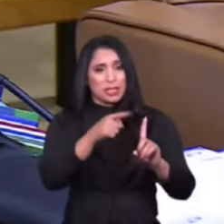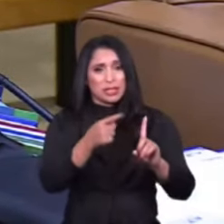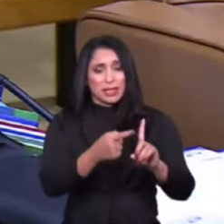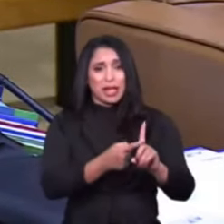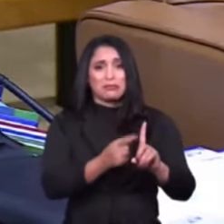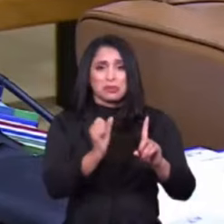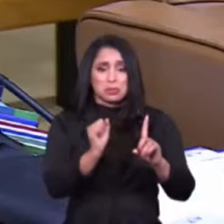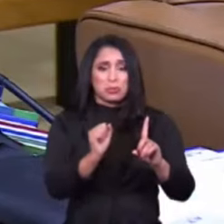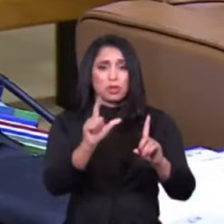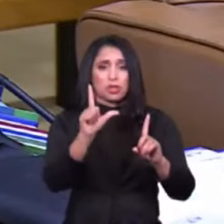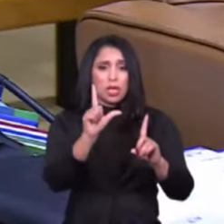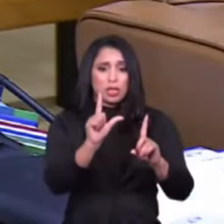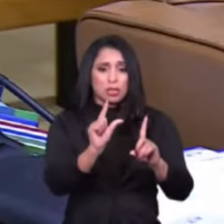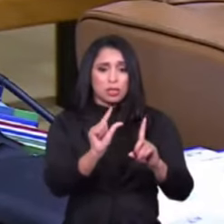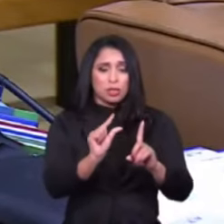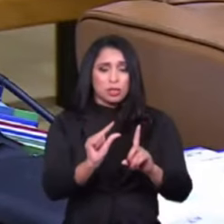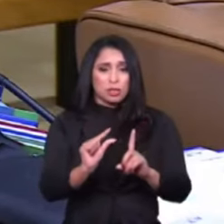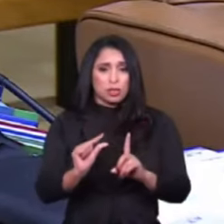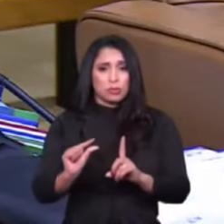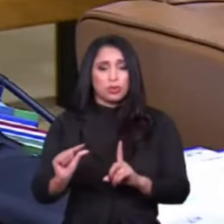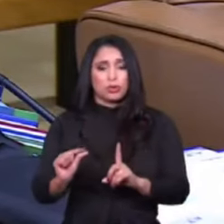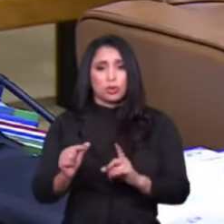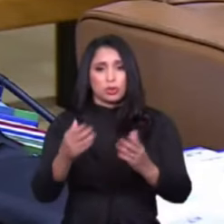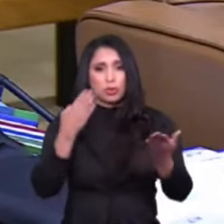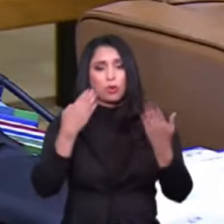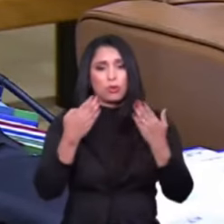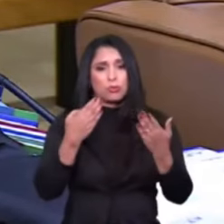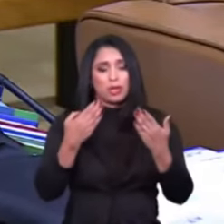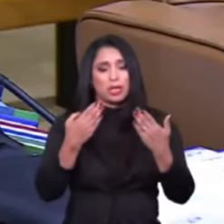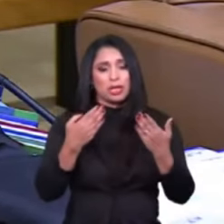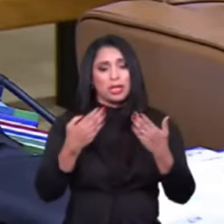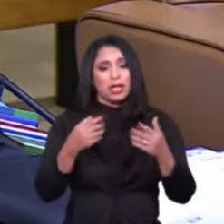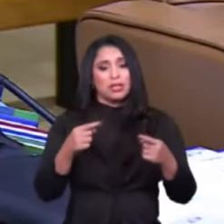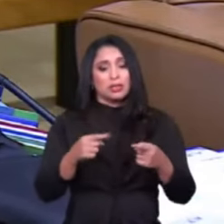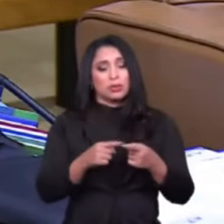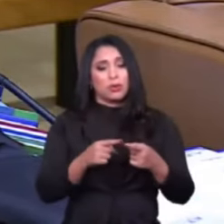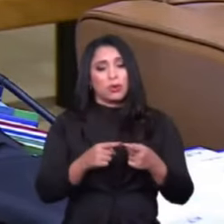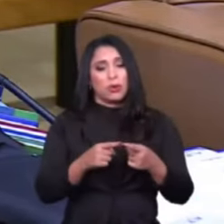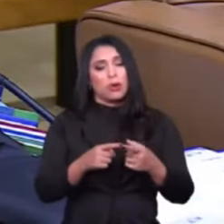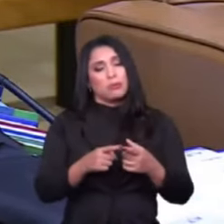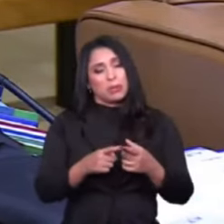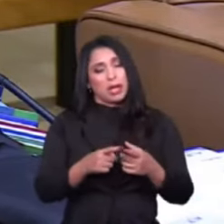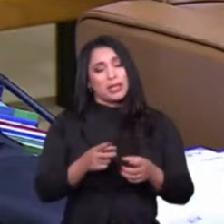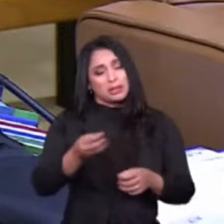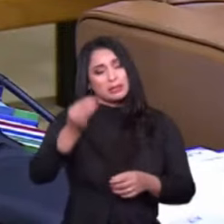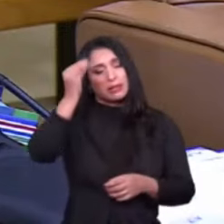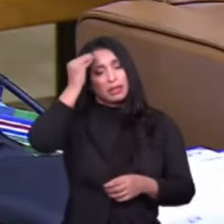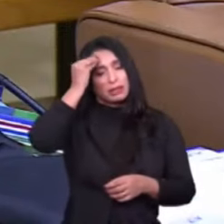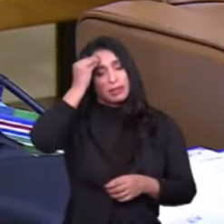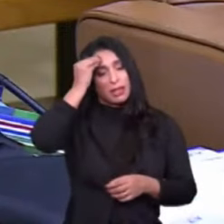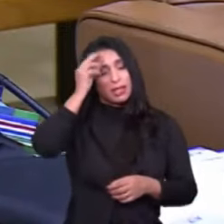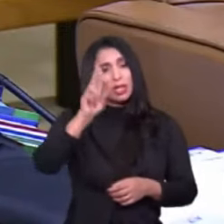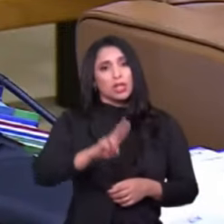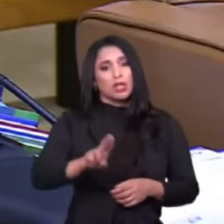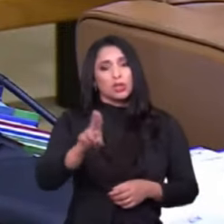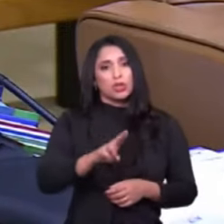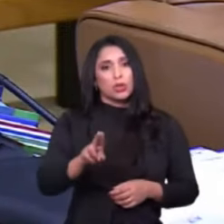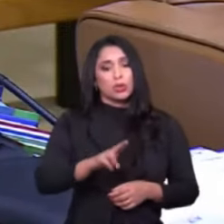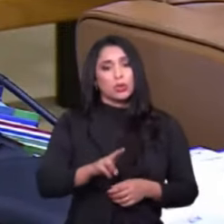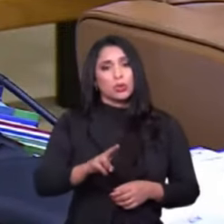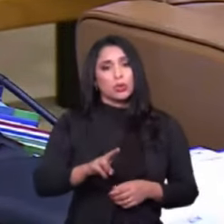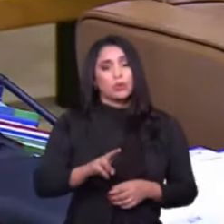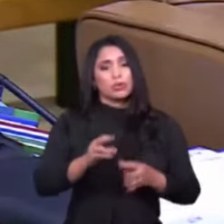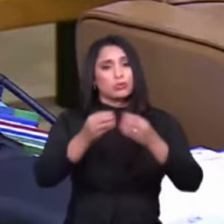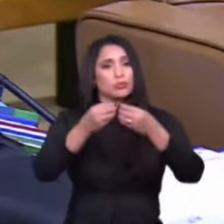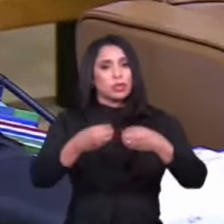diminuindo em consonância com a legalização, a percepção do malefício do uso. E em alguns